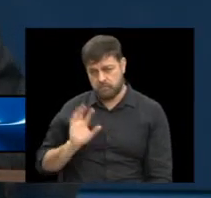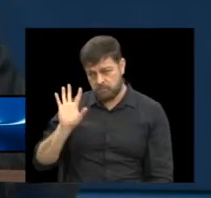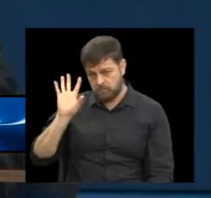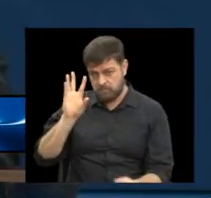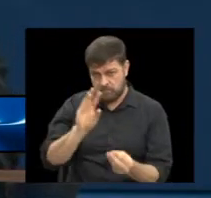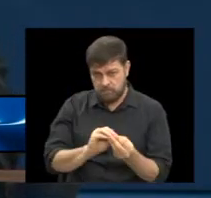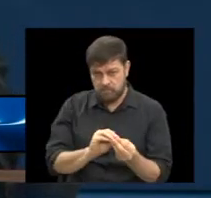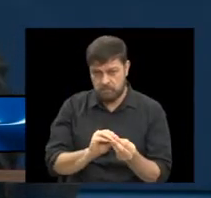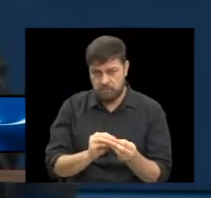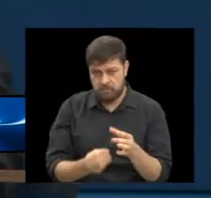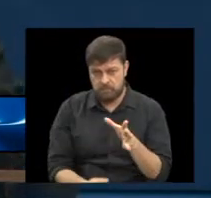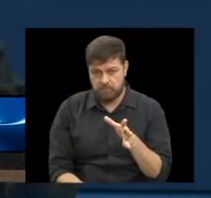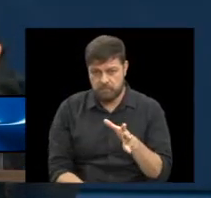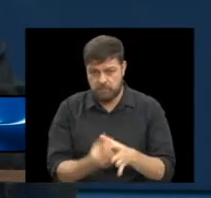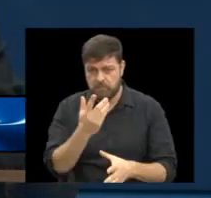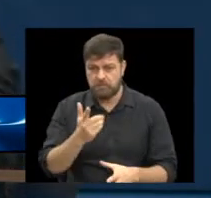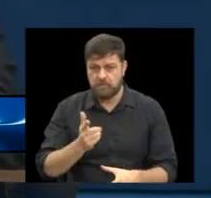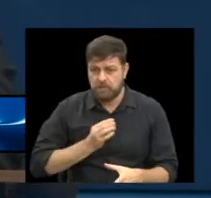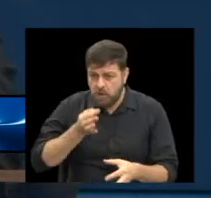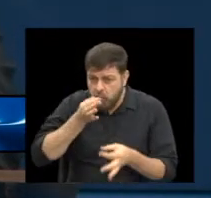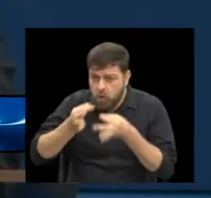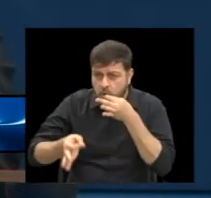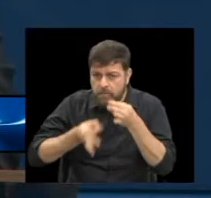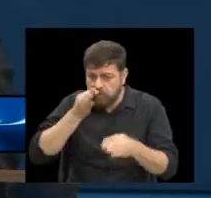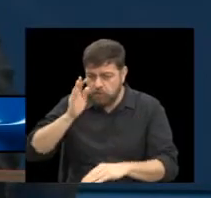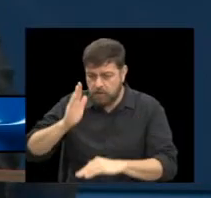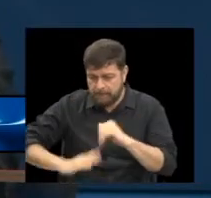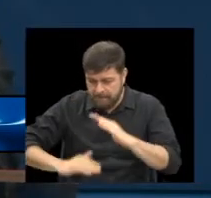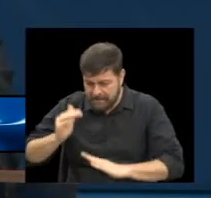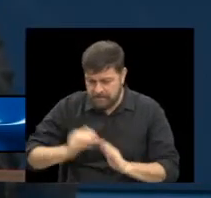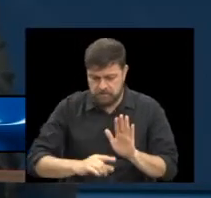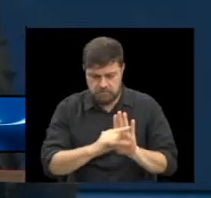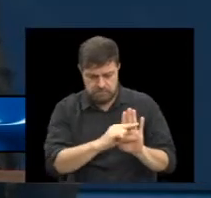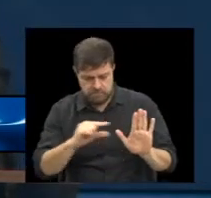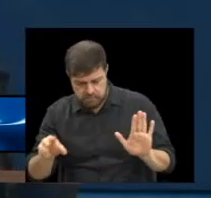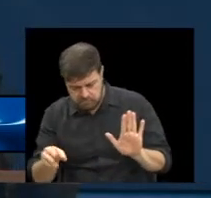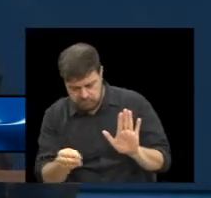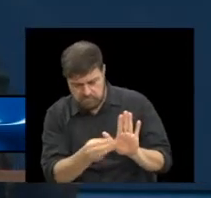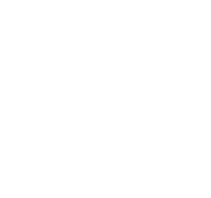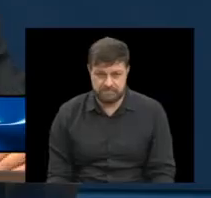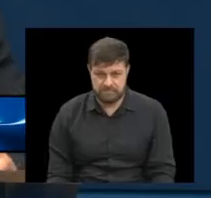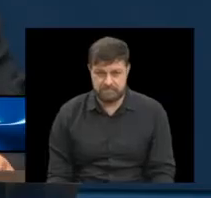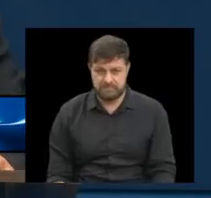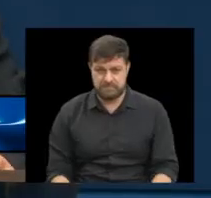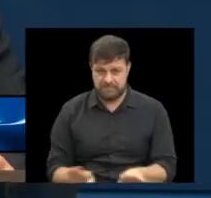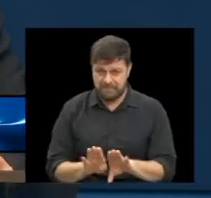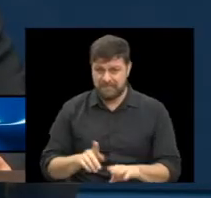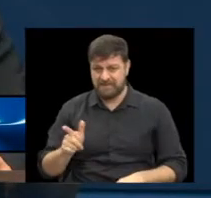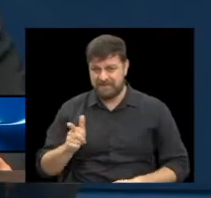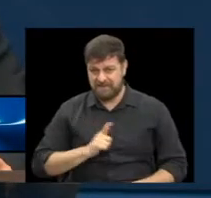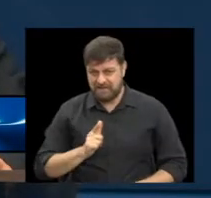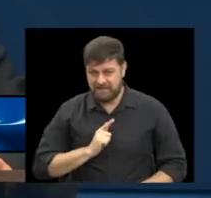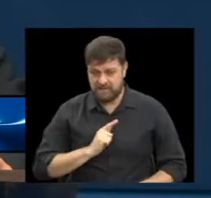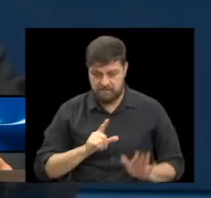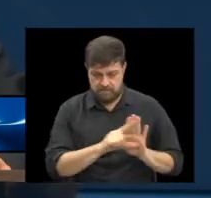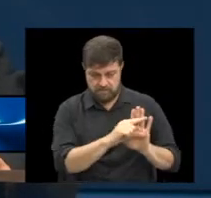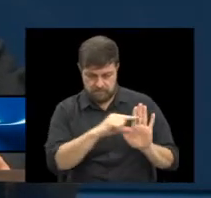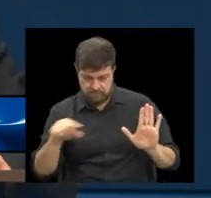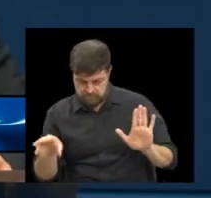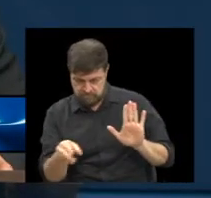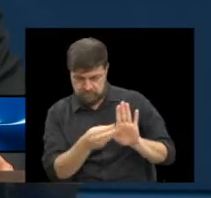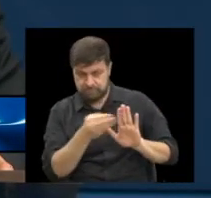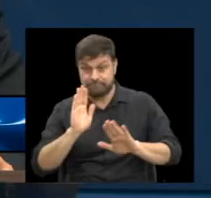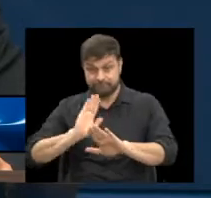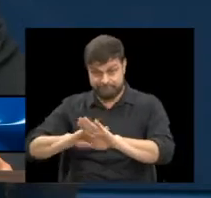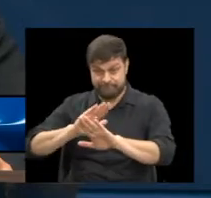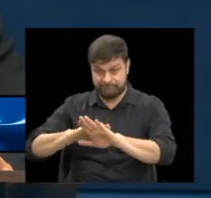produção, evidentemente, de contribuições concretas, com emendas, com críticas que foram feitas ao plano. Houve algumas emendas que nós fizemos